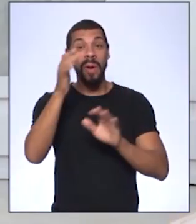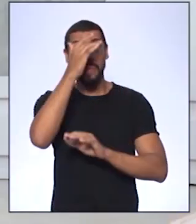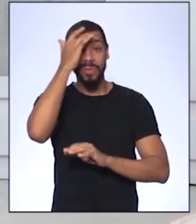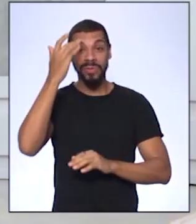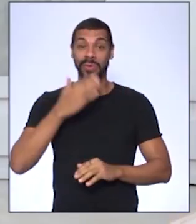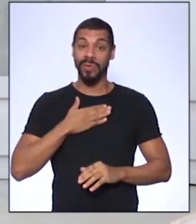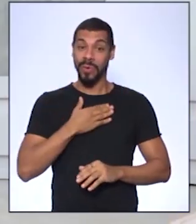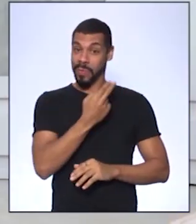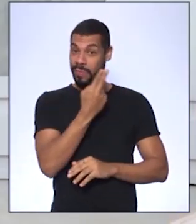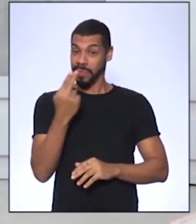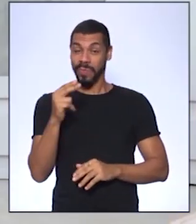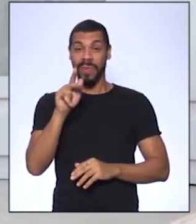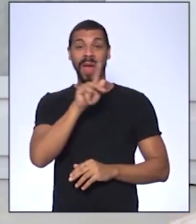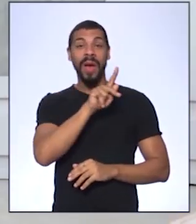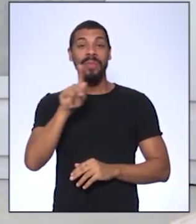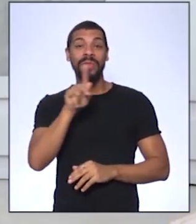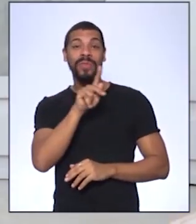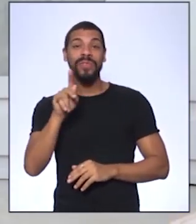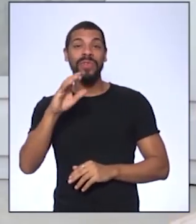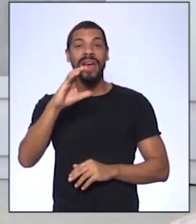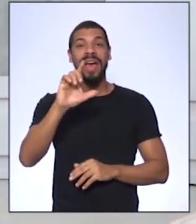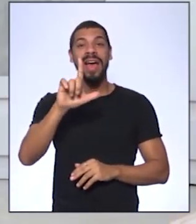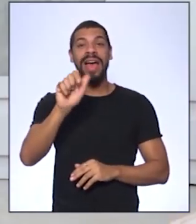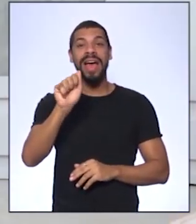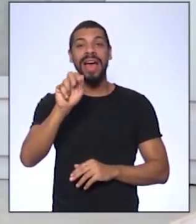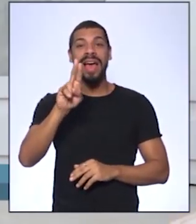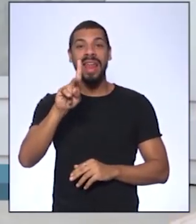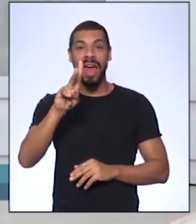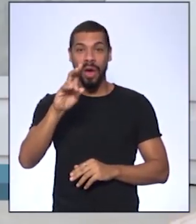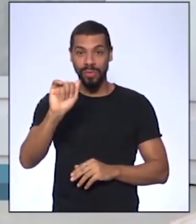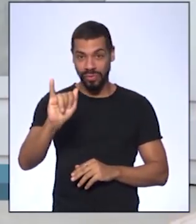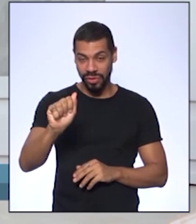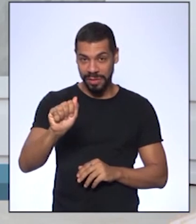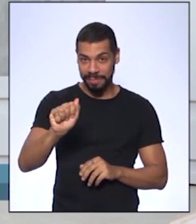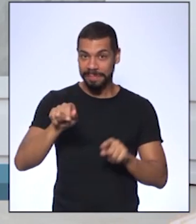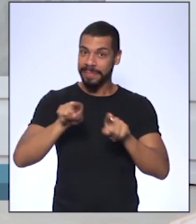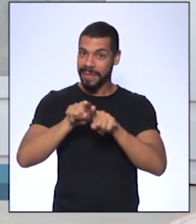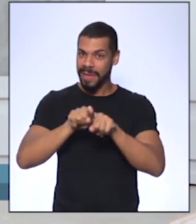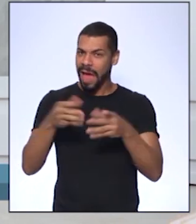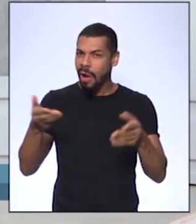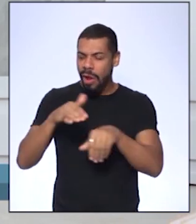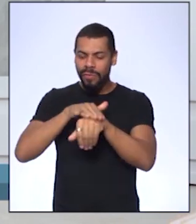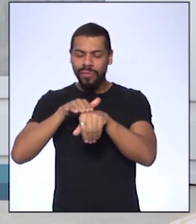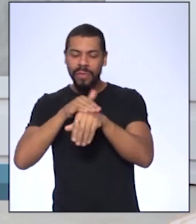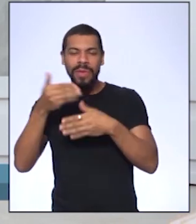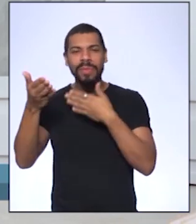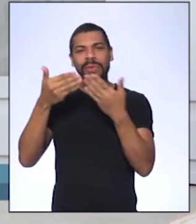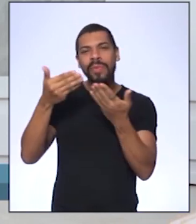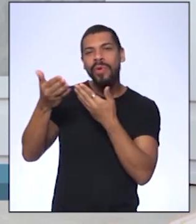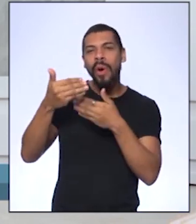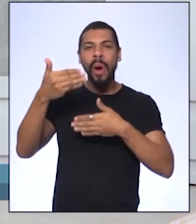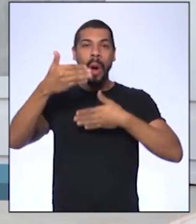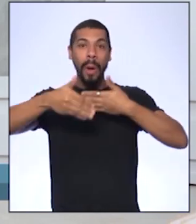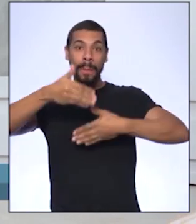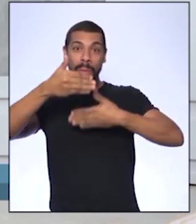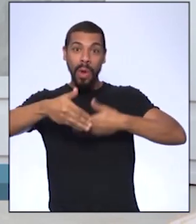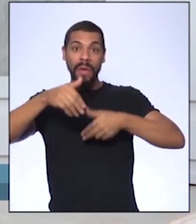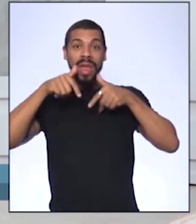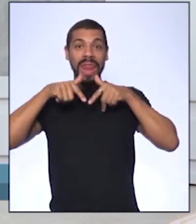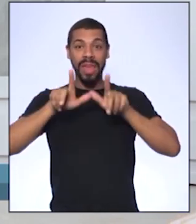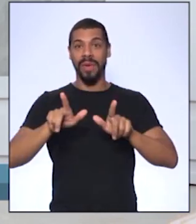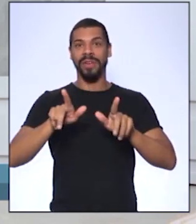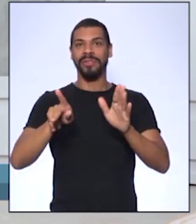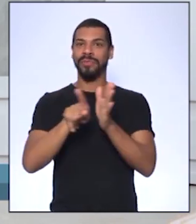Eu sou a Cláudia, sou professora do SEB e aqui com vocês hoje a gente vai conversar um pouco sobre a prova de linguagens do